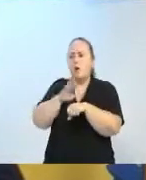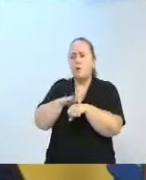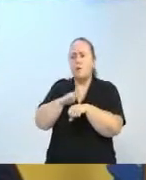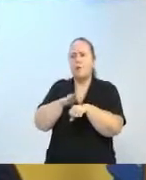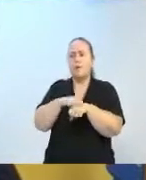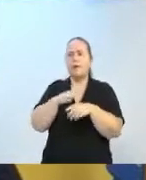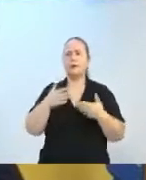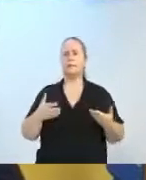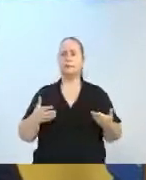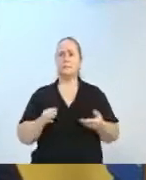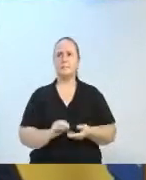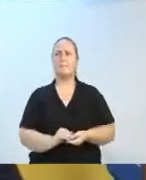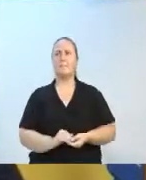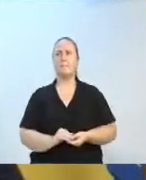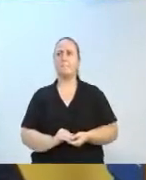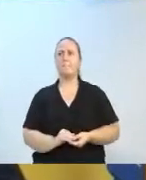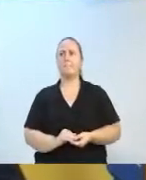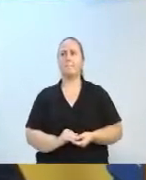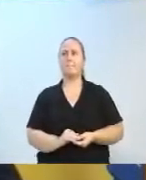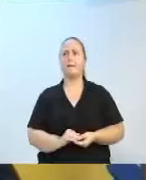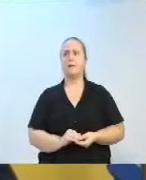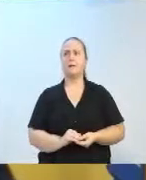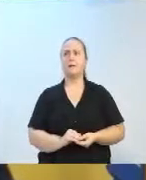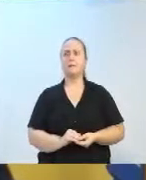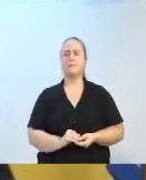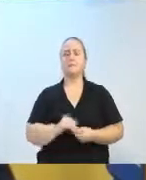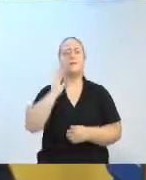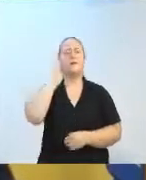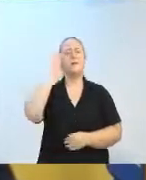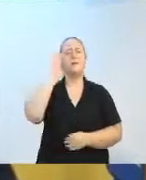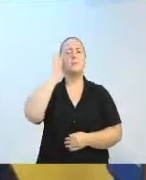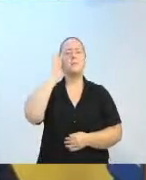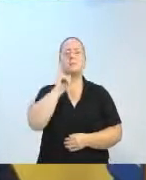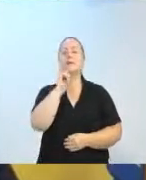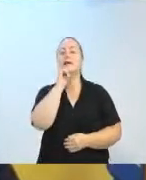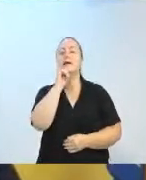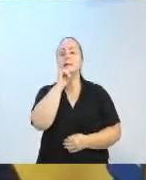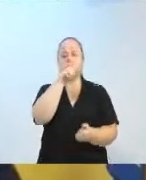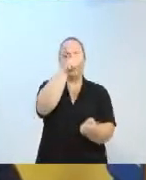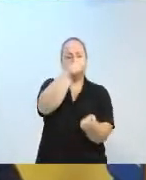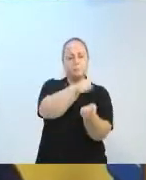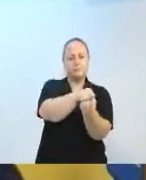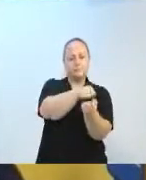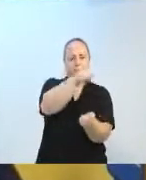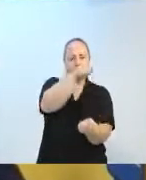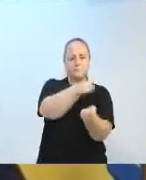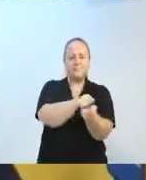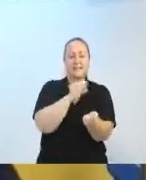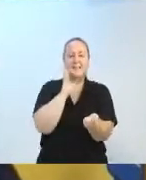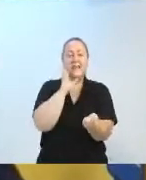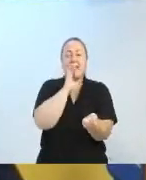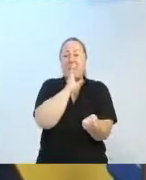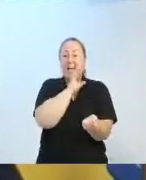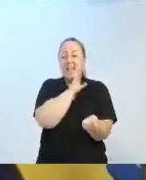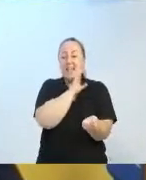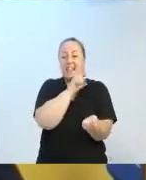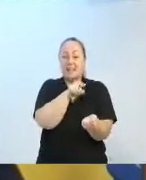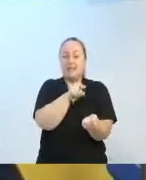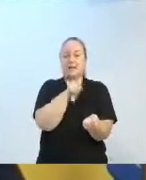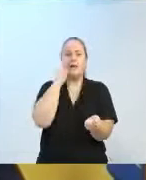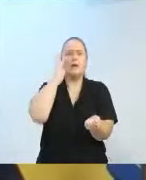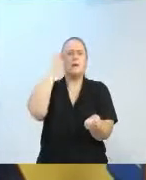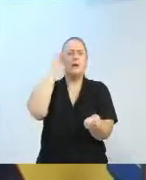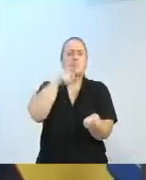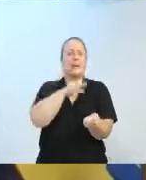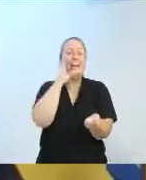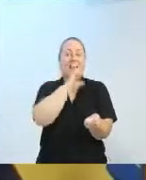aquelas chapas de hambúrguer? Imagina você com a mão em cima da chapa de hambúrguer durante o dia inteiro. Nós podemos